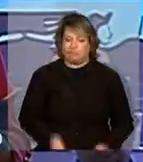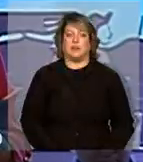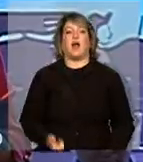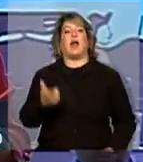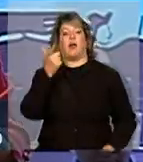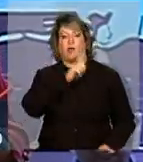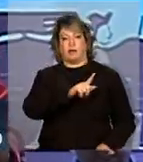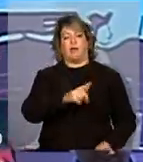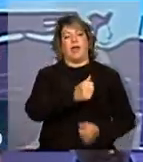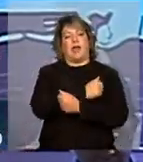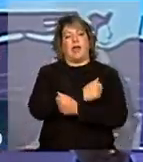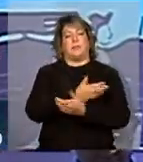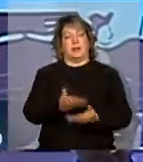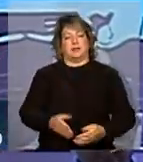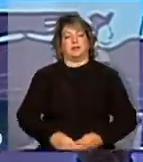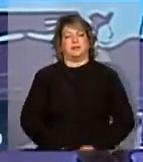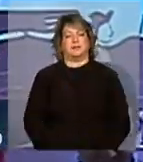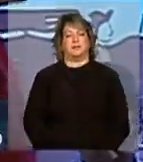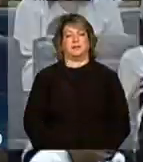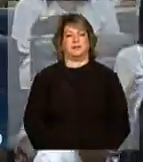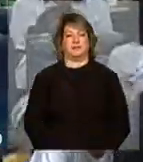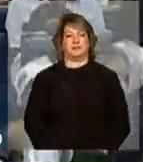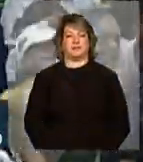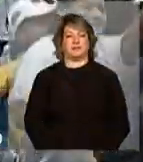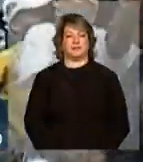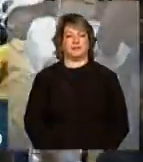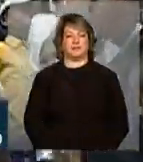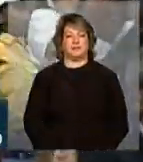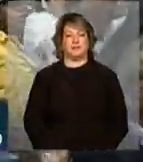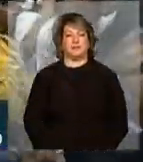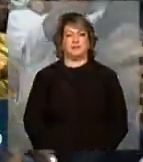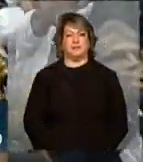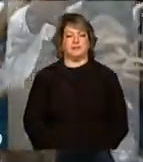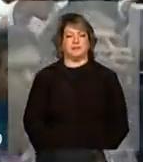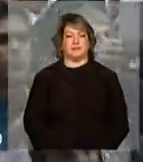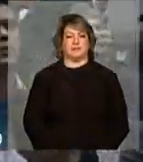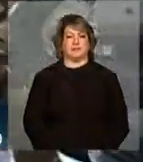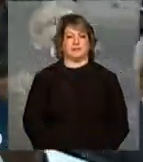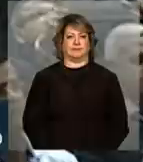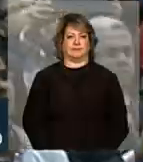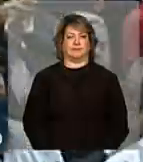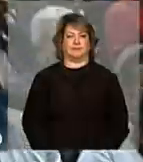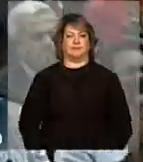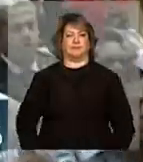a gente consegue. Um abraço.